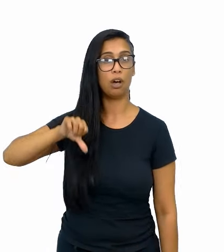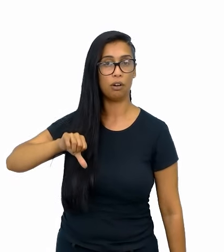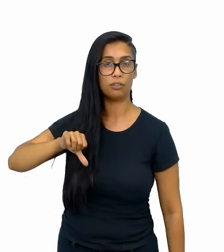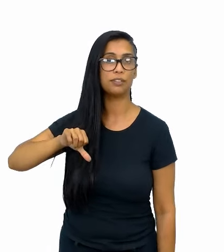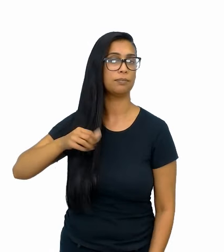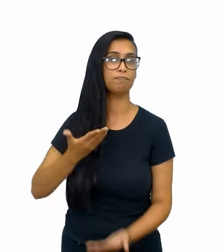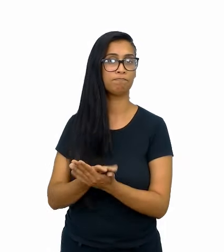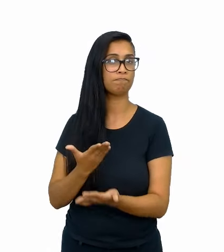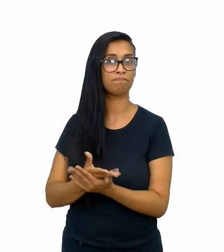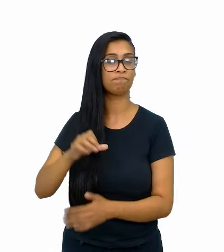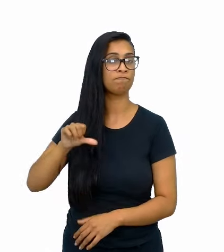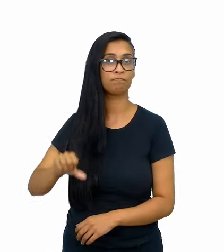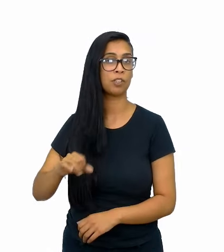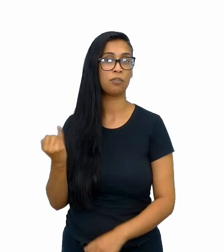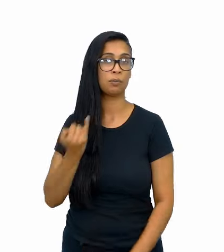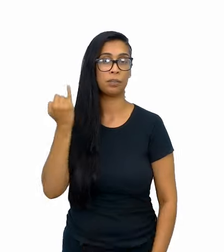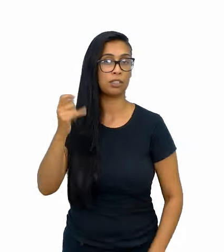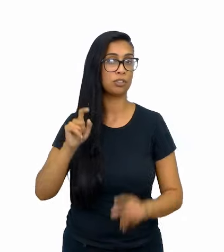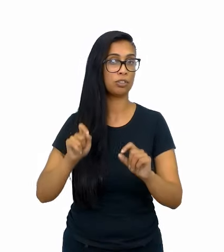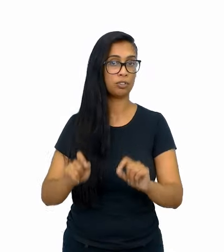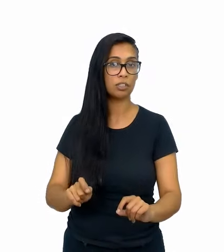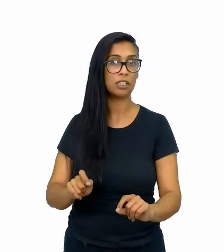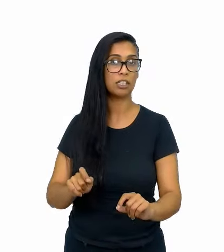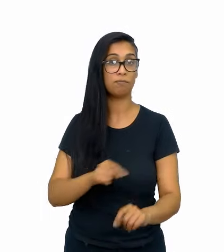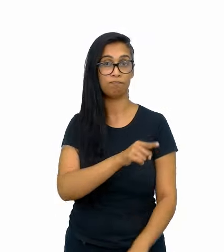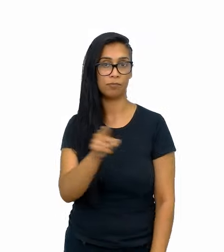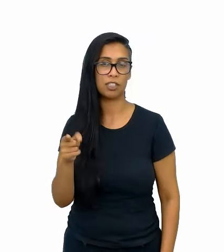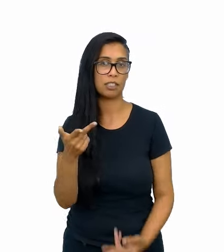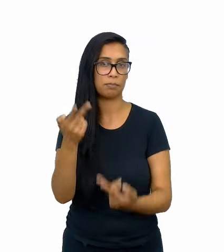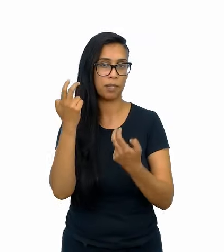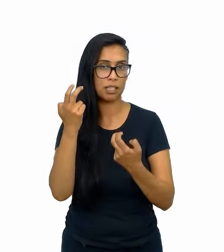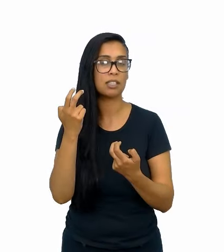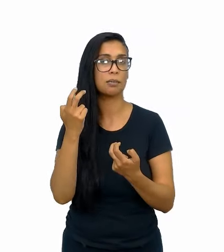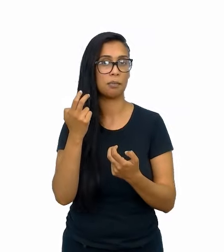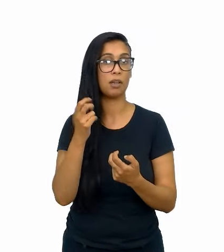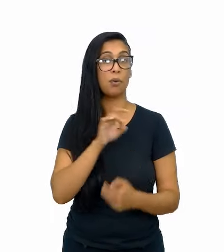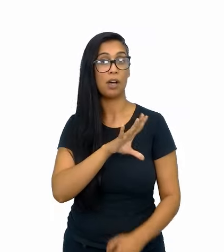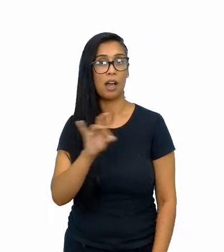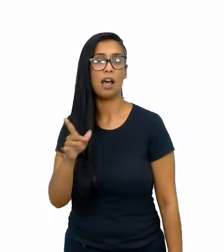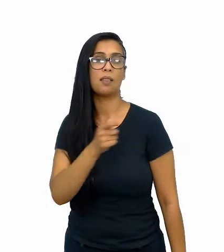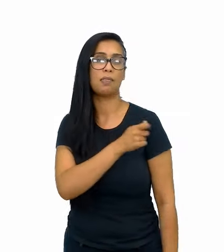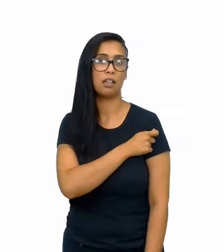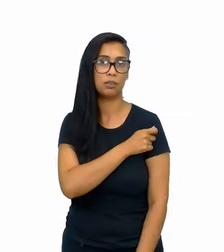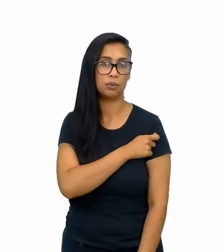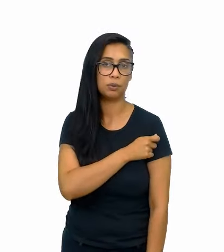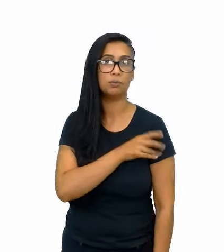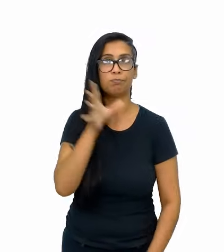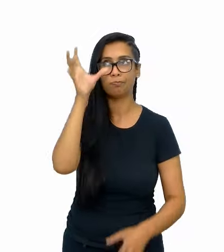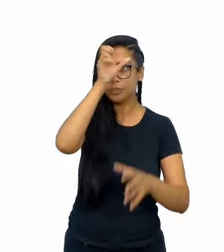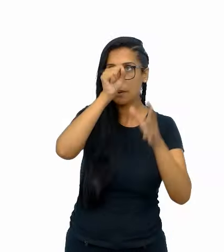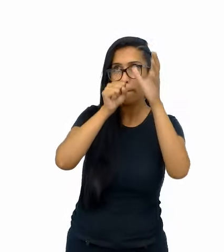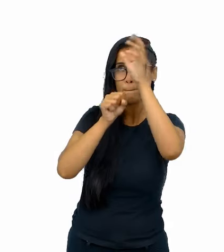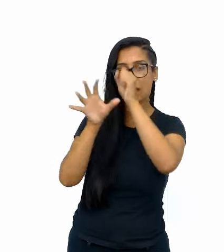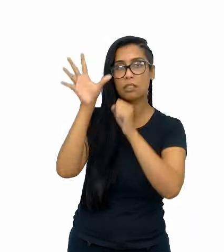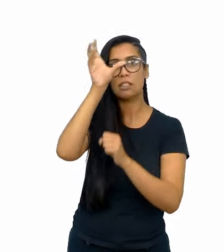A aula 9, como vocês puderam ver, os estudantes aprenderão um pouco mais,